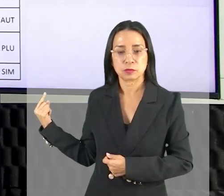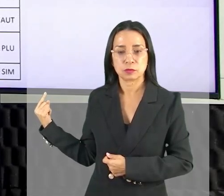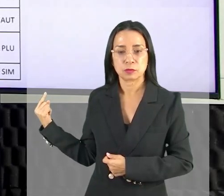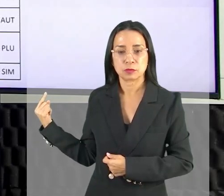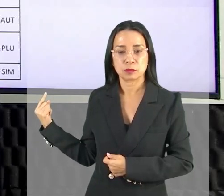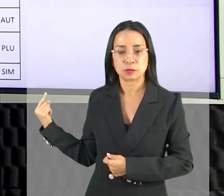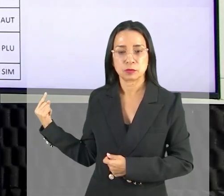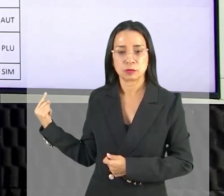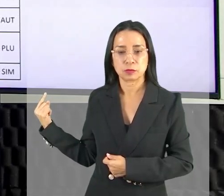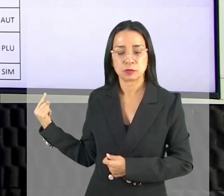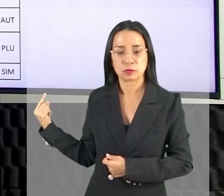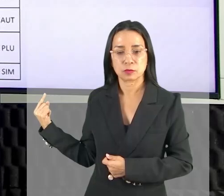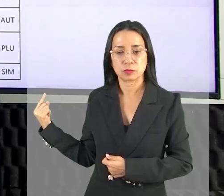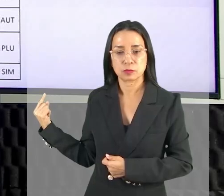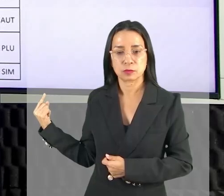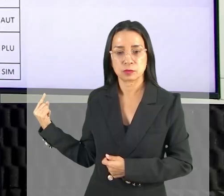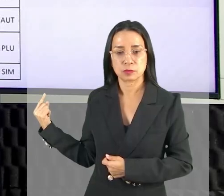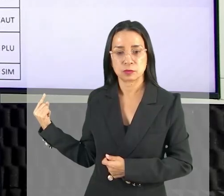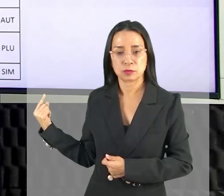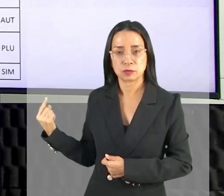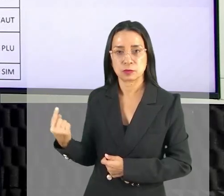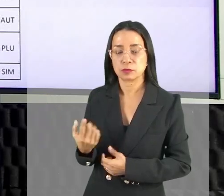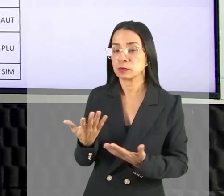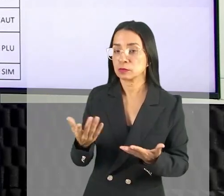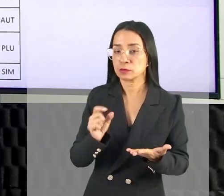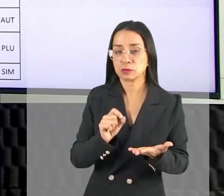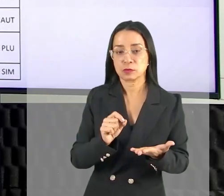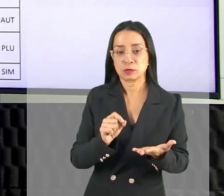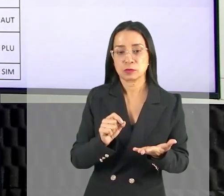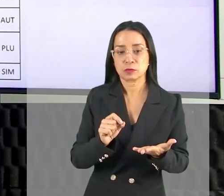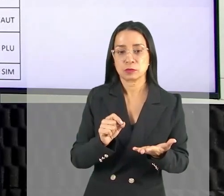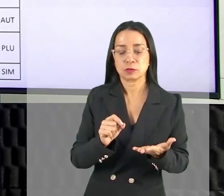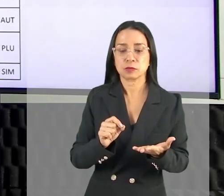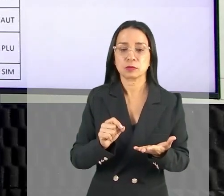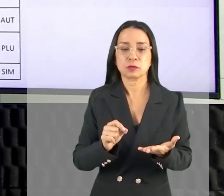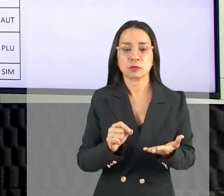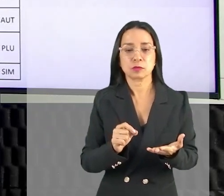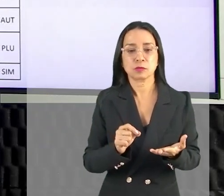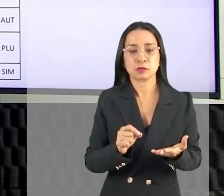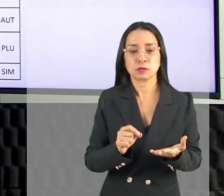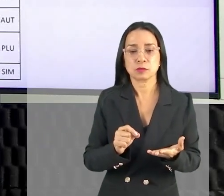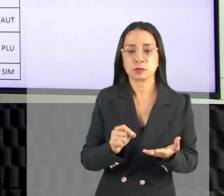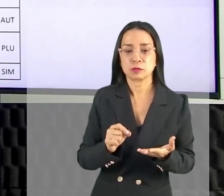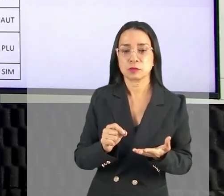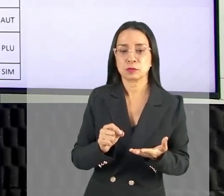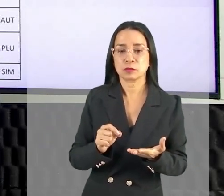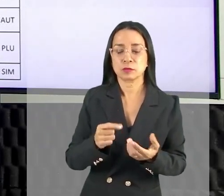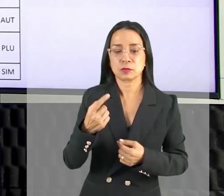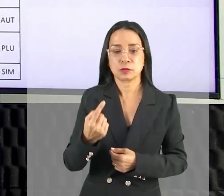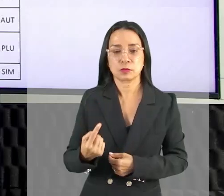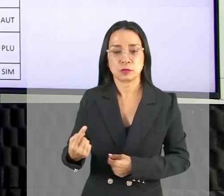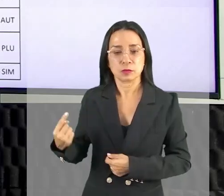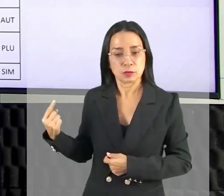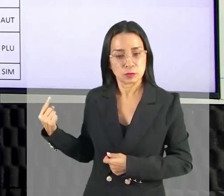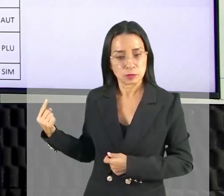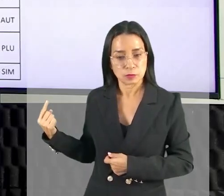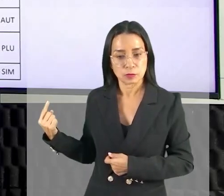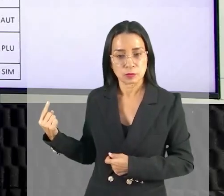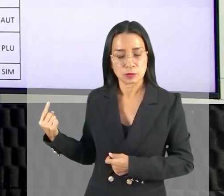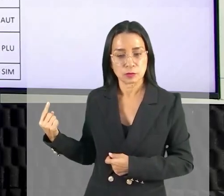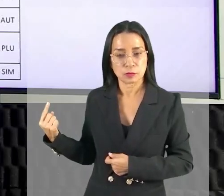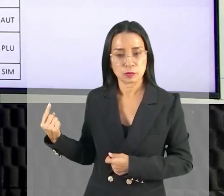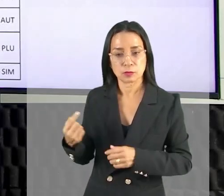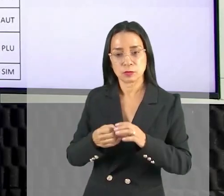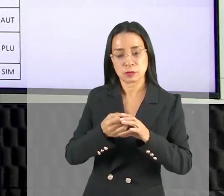nutrição autotrófica, isso é muito das plantas também, né? Pluricelular, forma tecido.